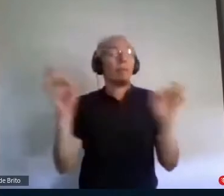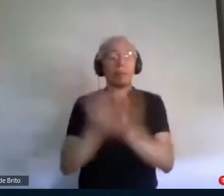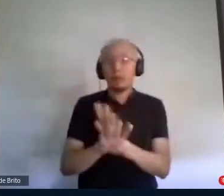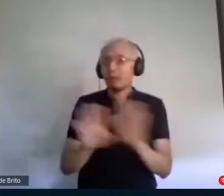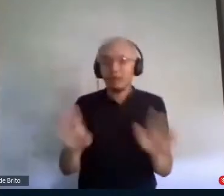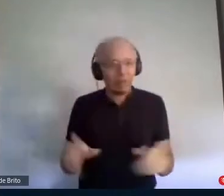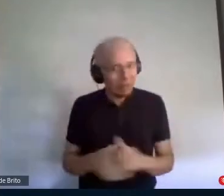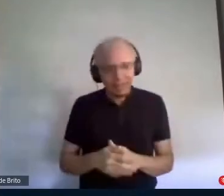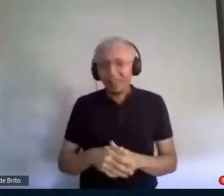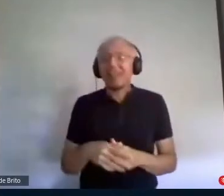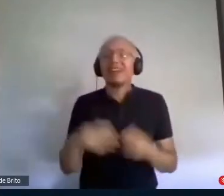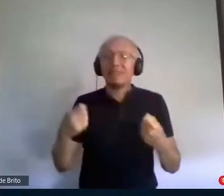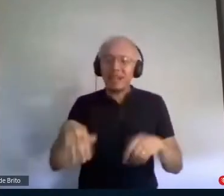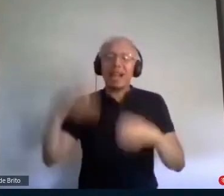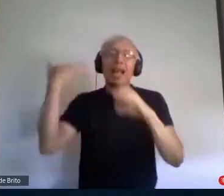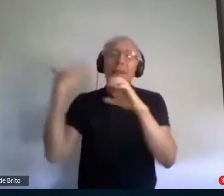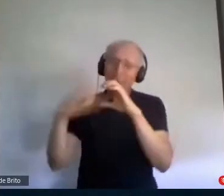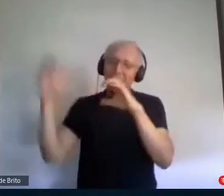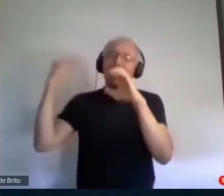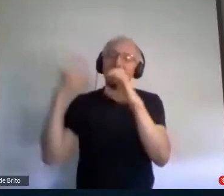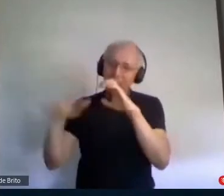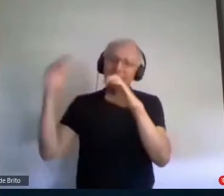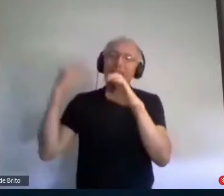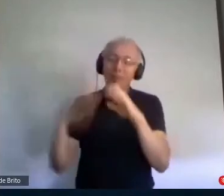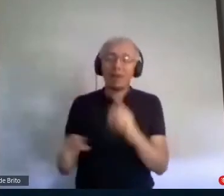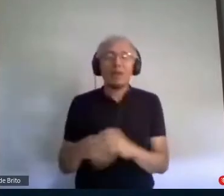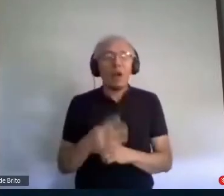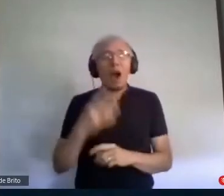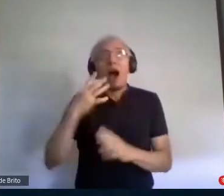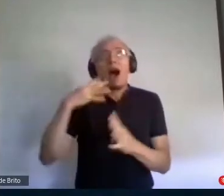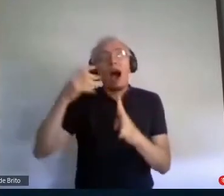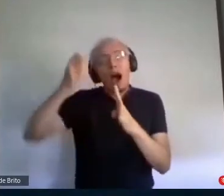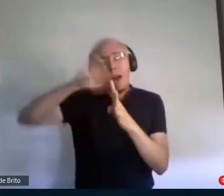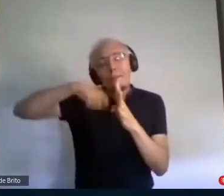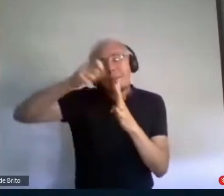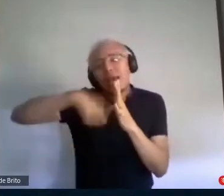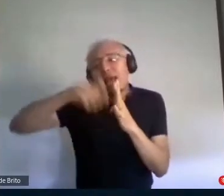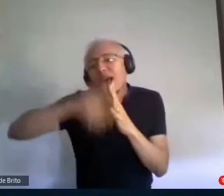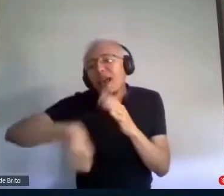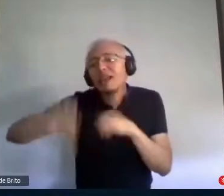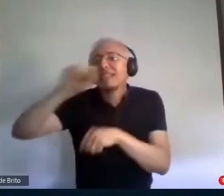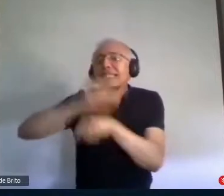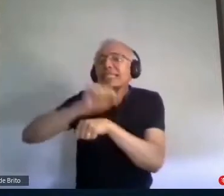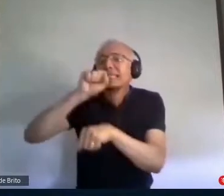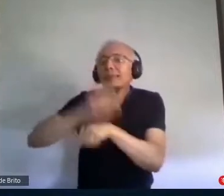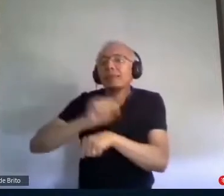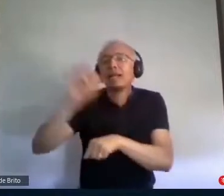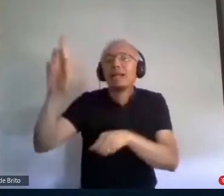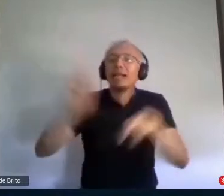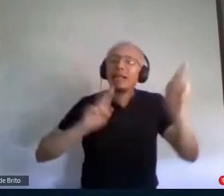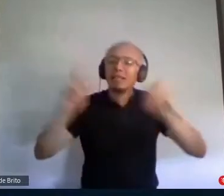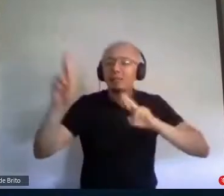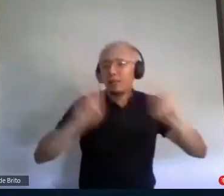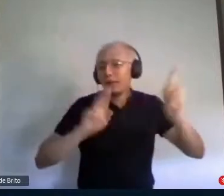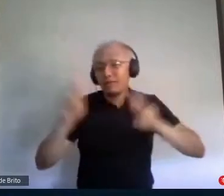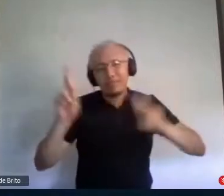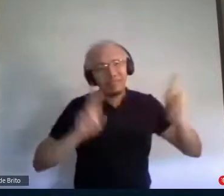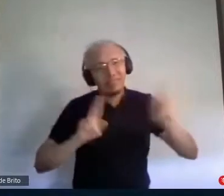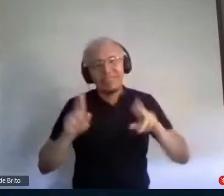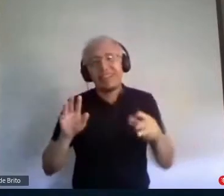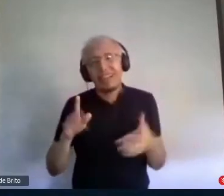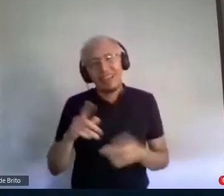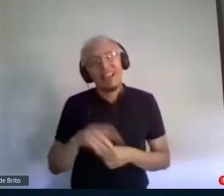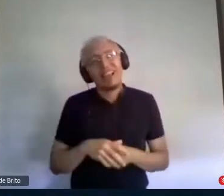Não, nós ficamos 4 meses esperando as respostas. Eu acho que isso eu merece entrar na metodologia. Os